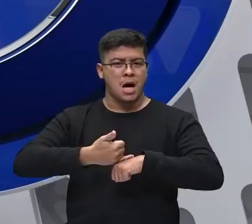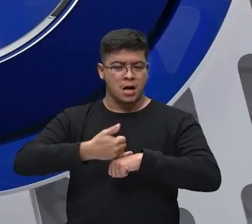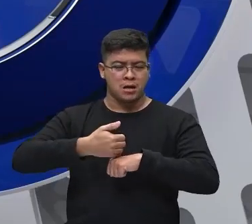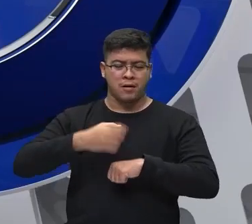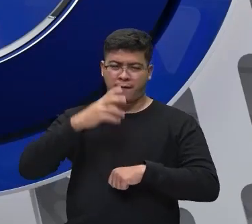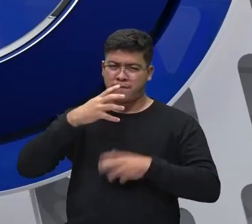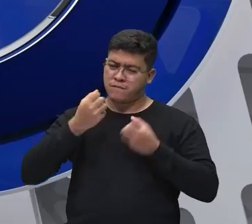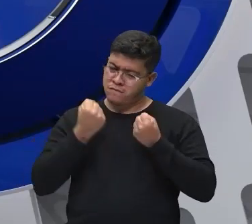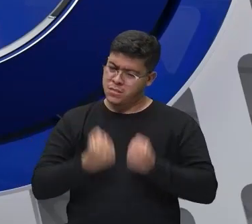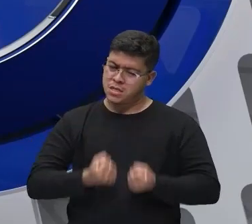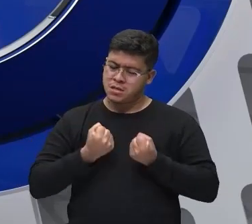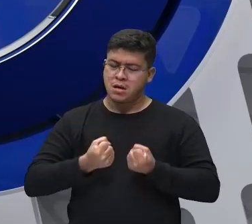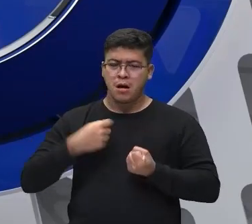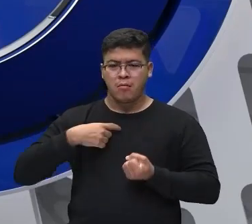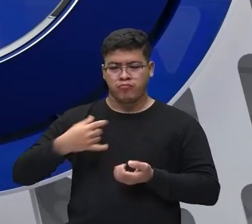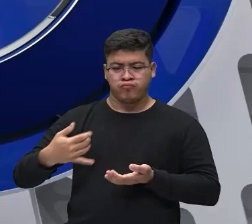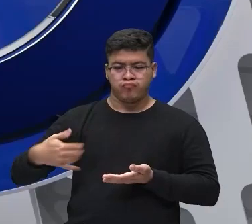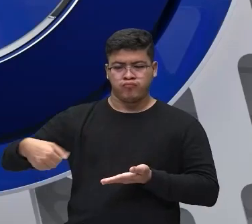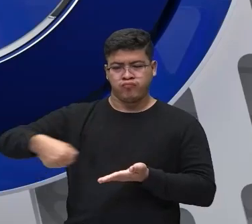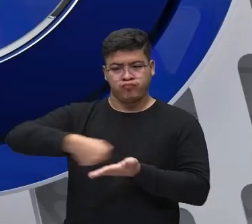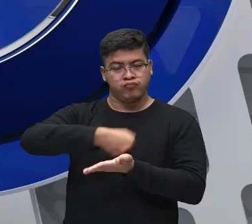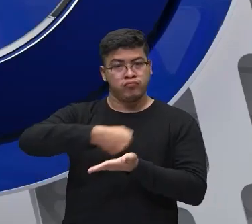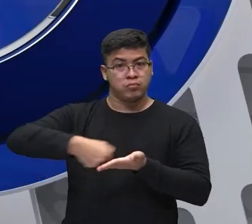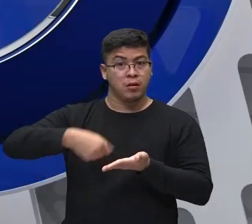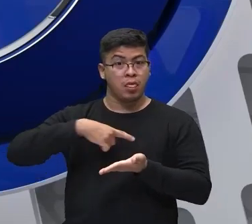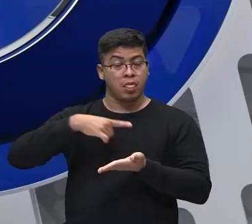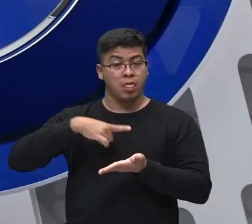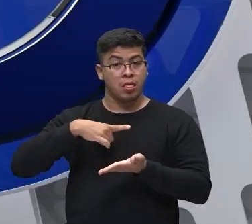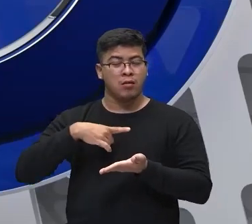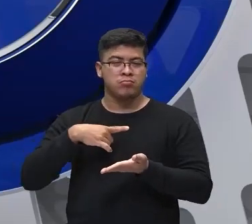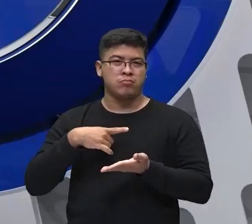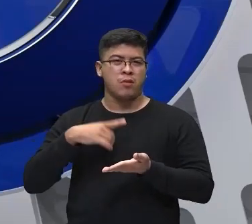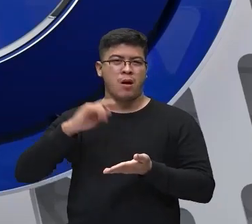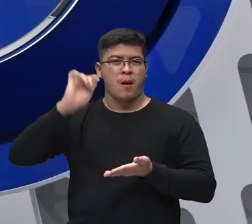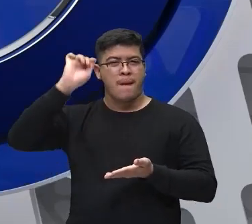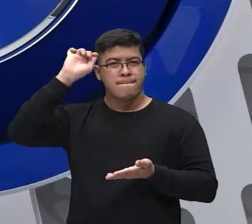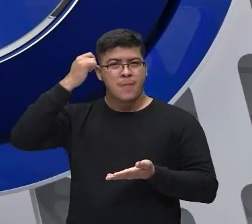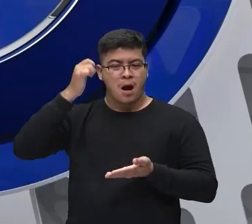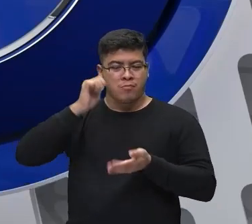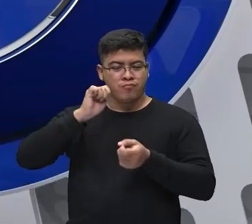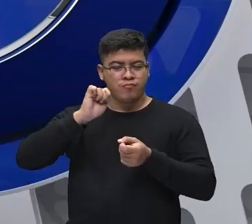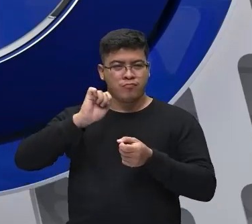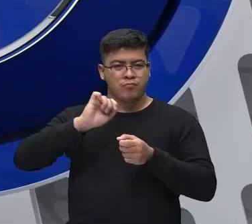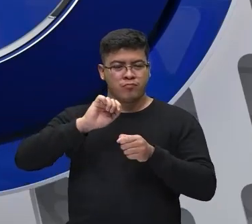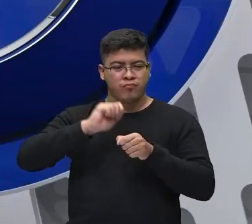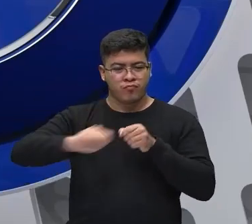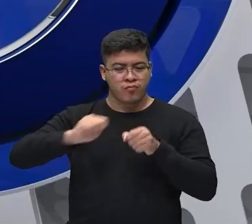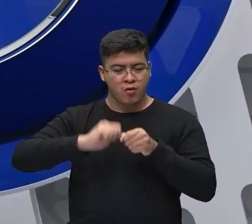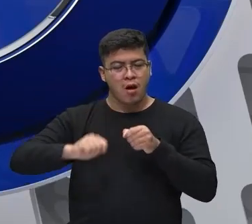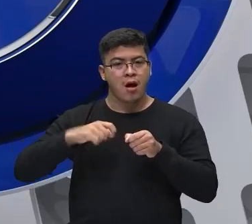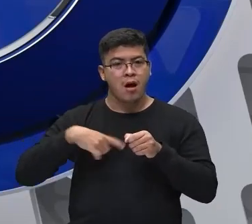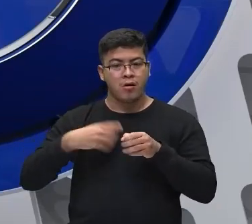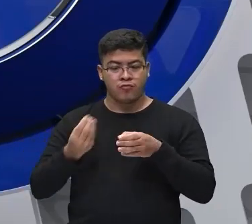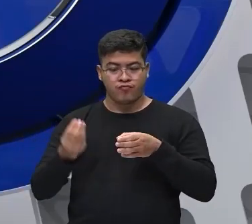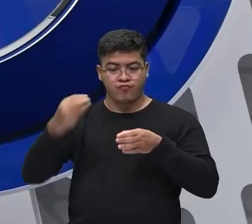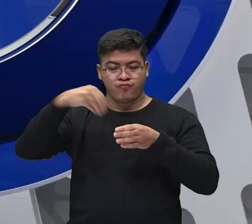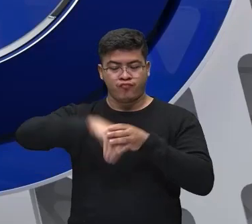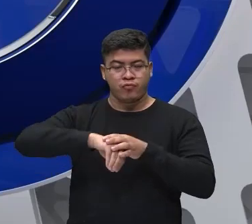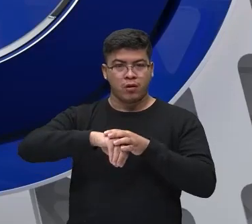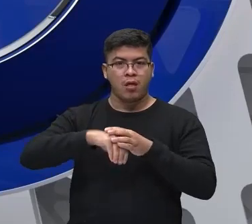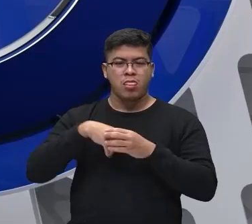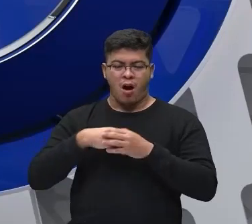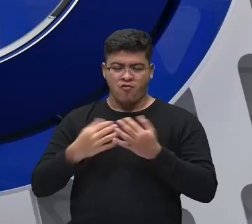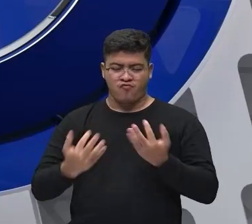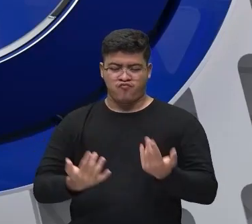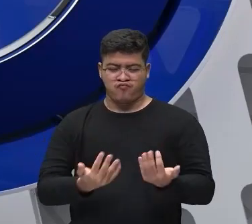bastante pesado. E aí você tinha carvões, né? Faziam fogo, aqueciam o carvão, até o carvão ficar em